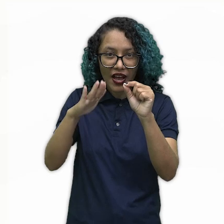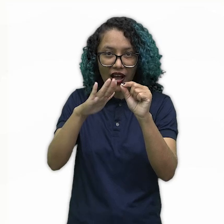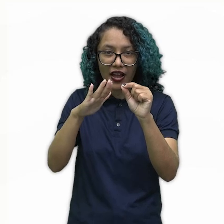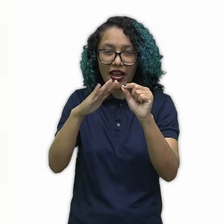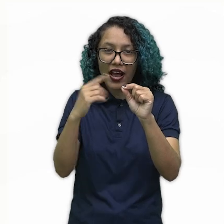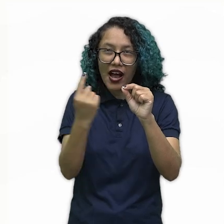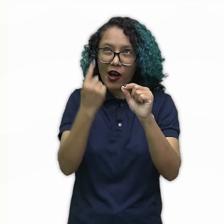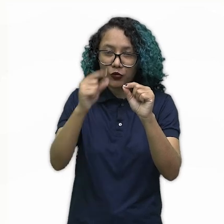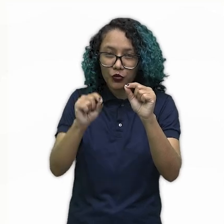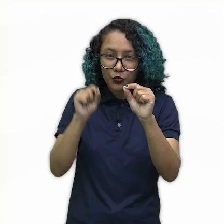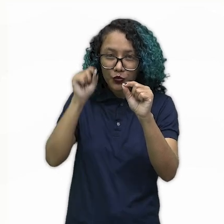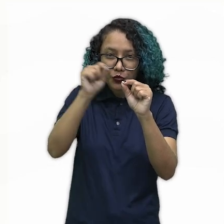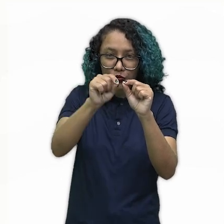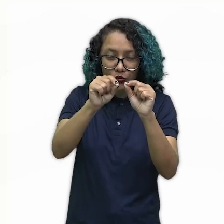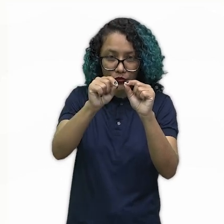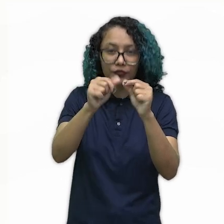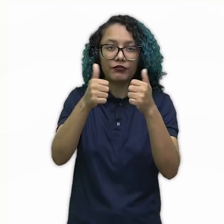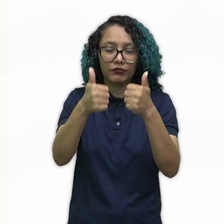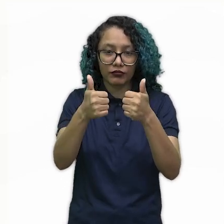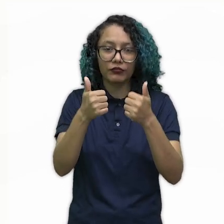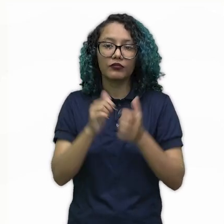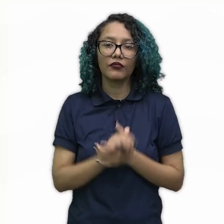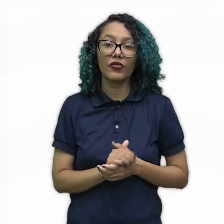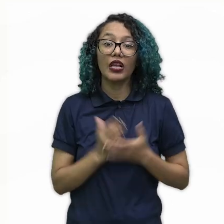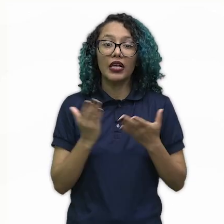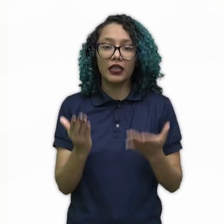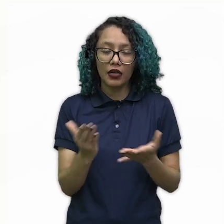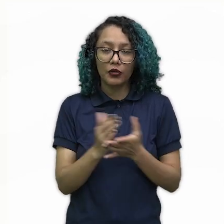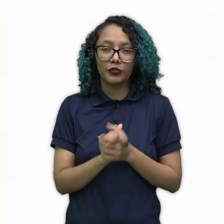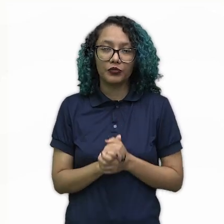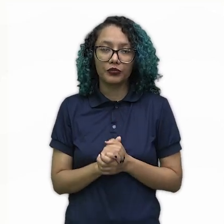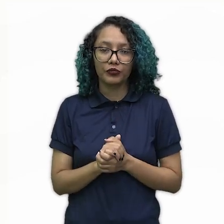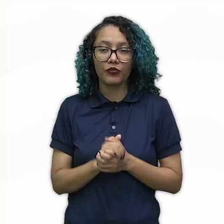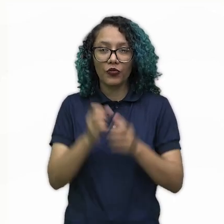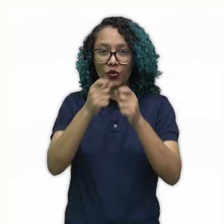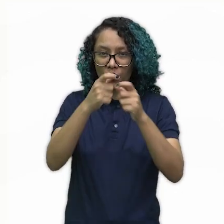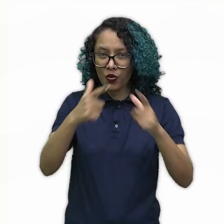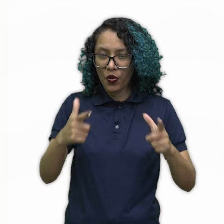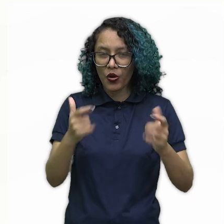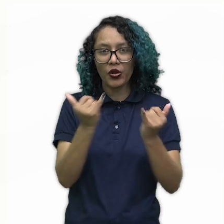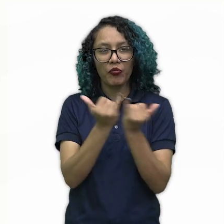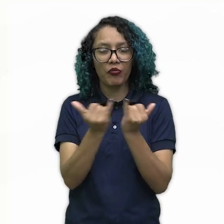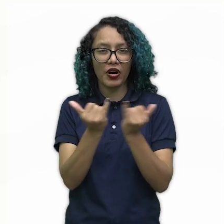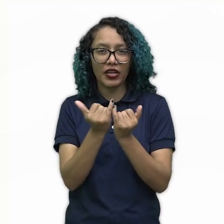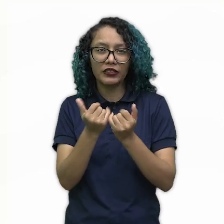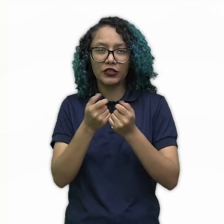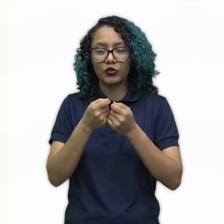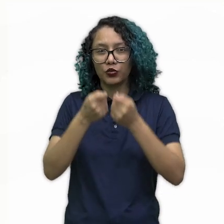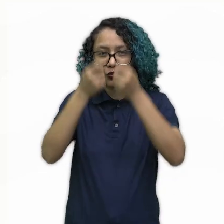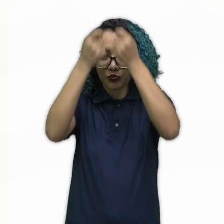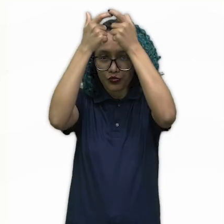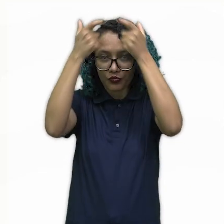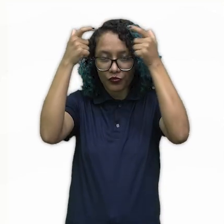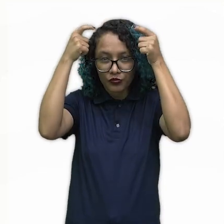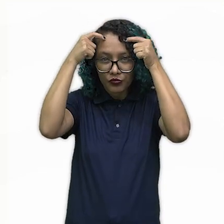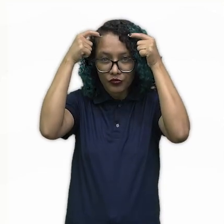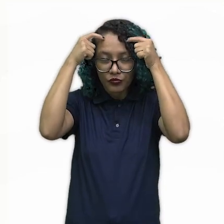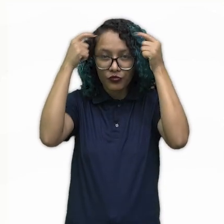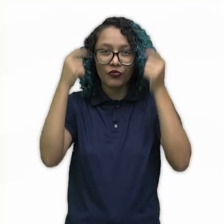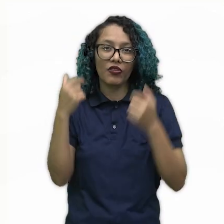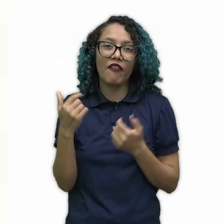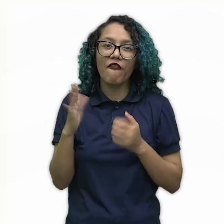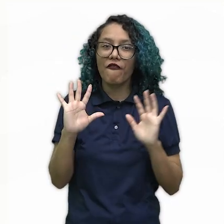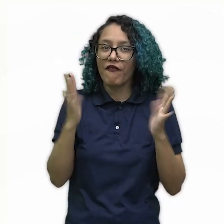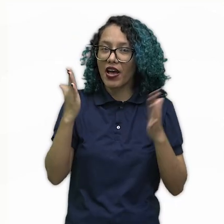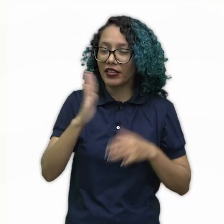alto, ok? Então o nosso cone aqui é exatamente aquele chapéuzinho de aniversário infantil, tem o formato